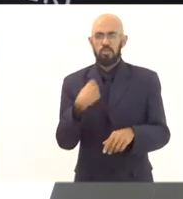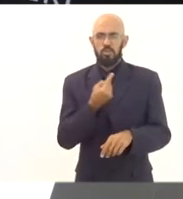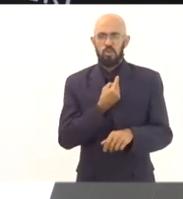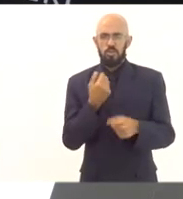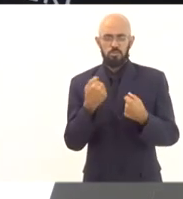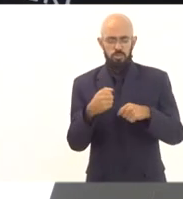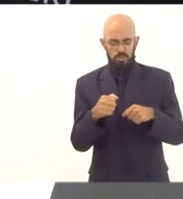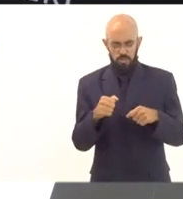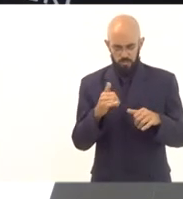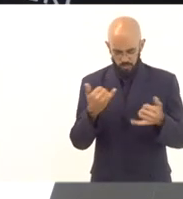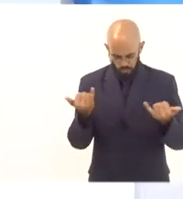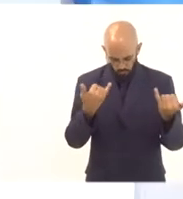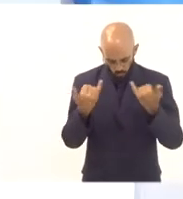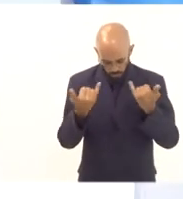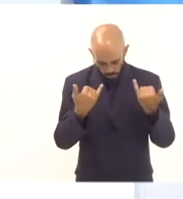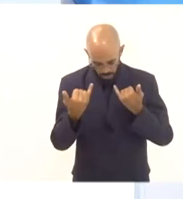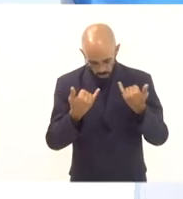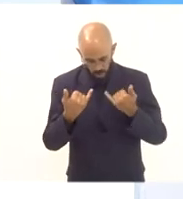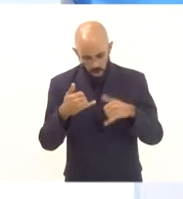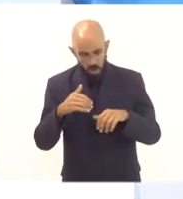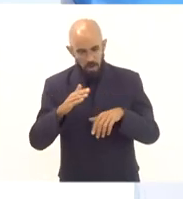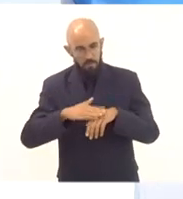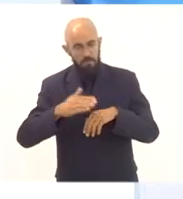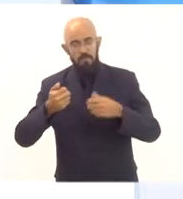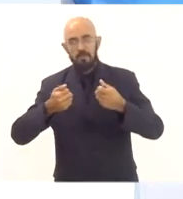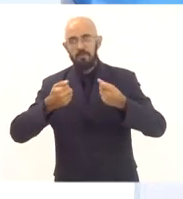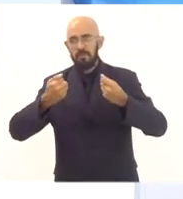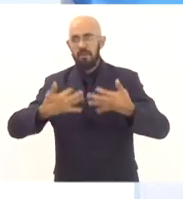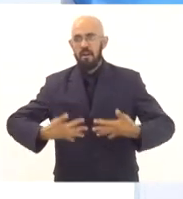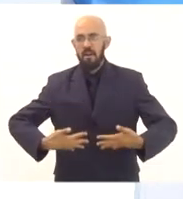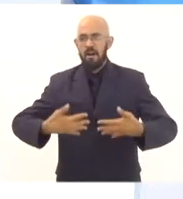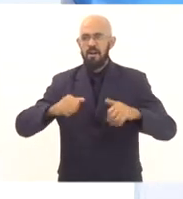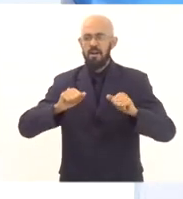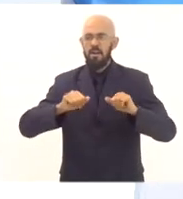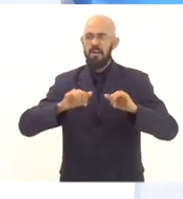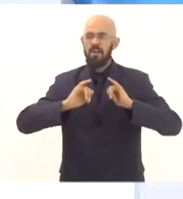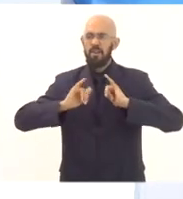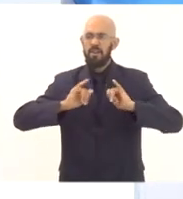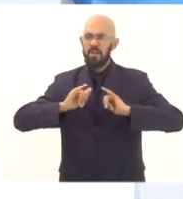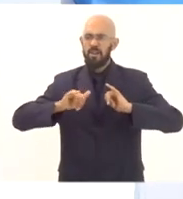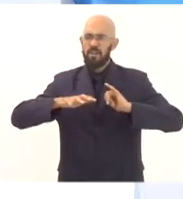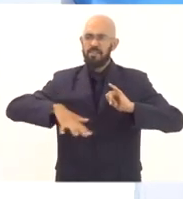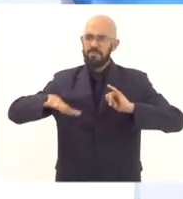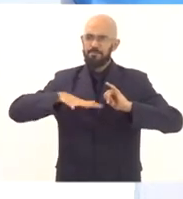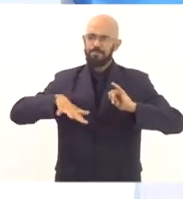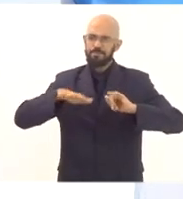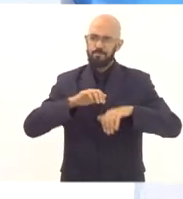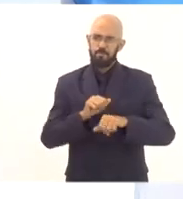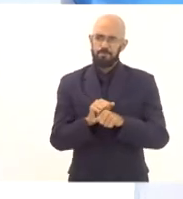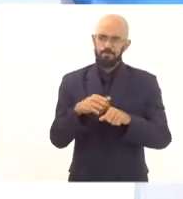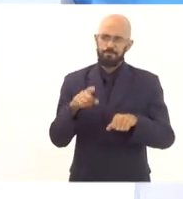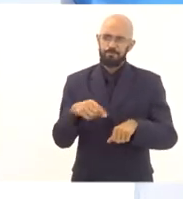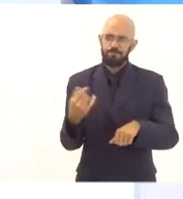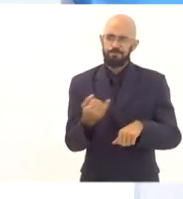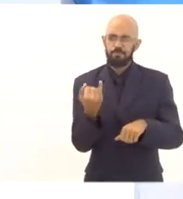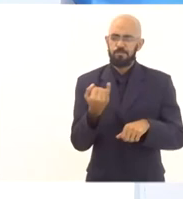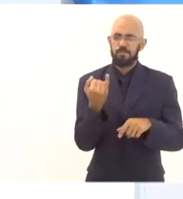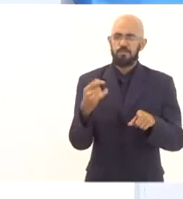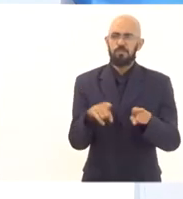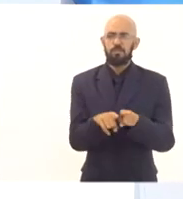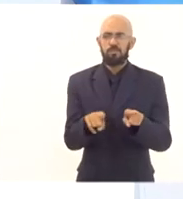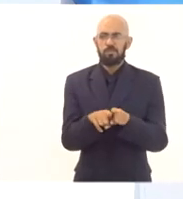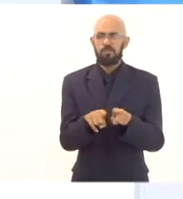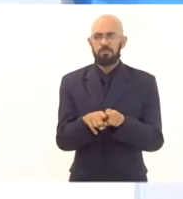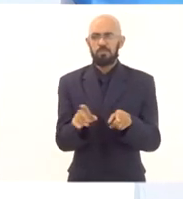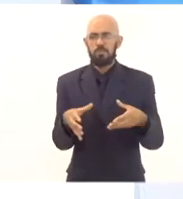é de informações mais detalhadas lá acho que os dados são tão muito Gerais né ser importante inclusive para